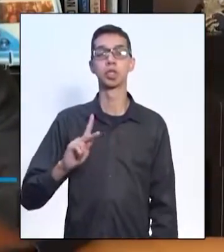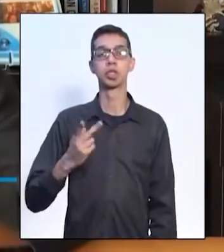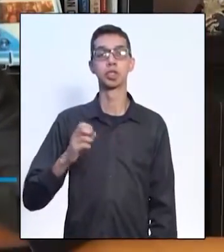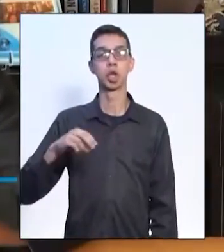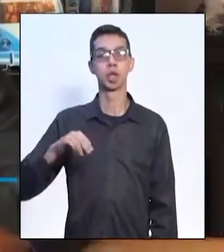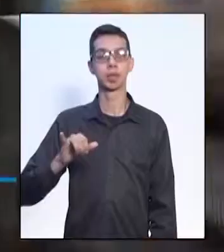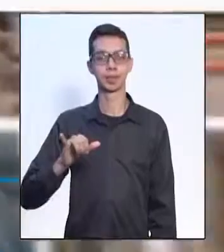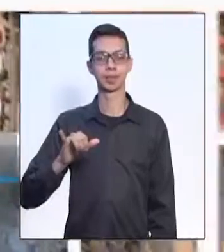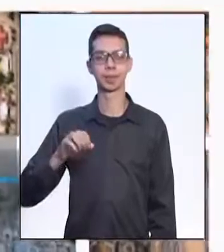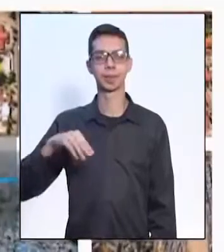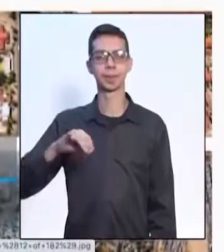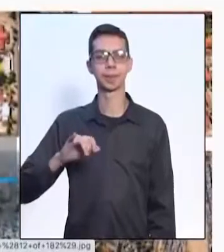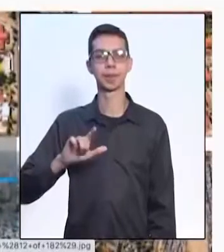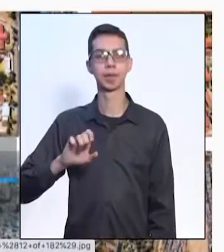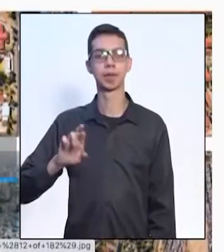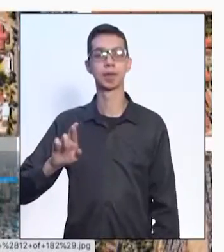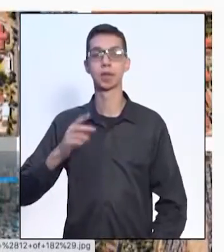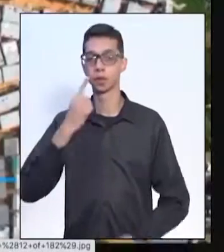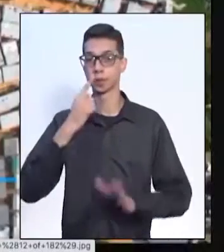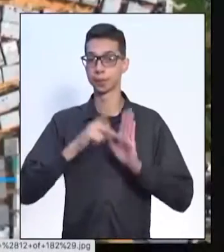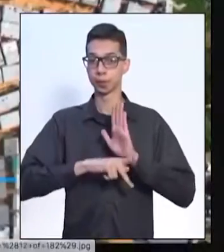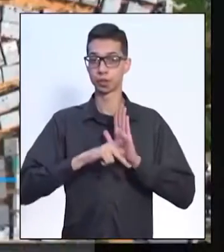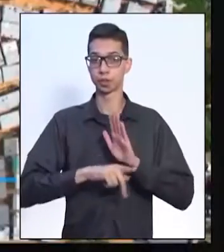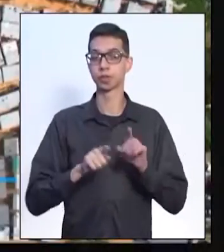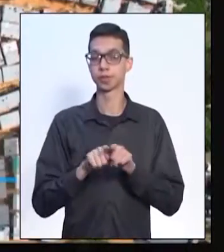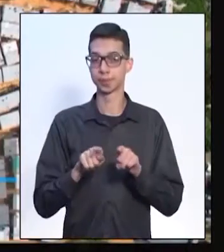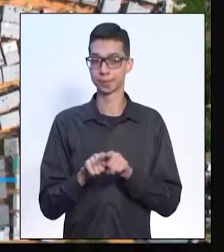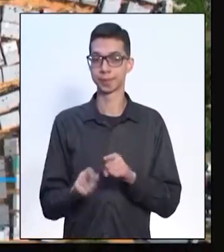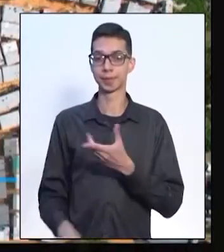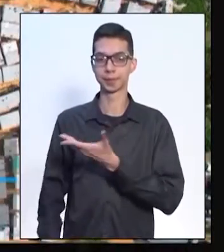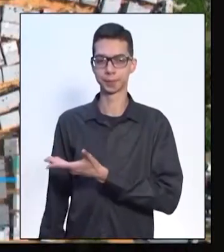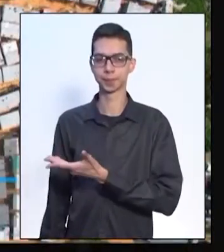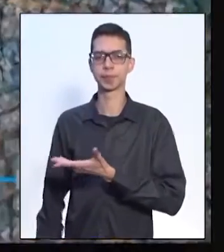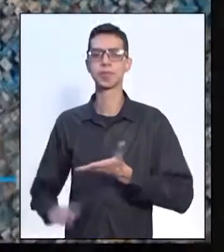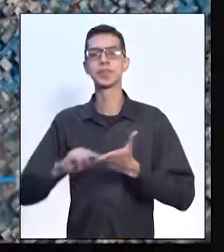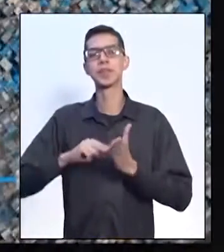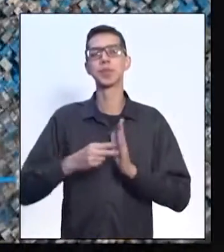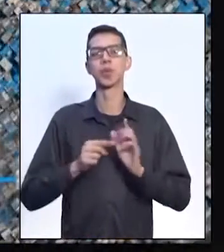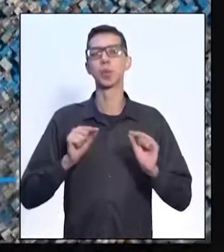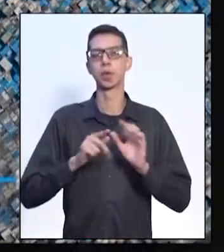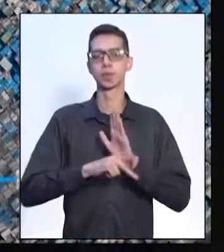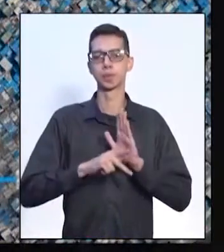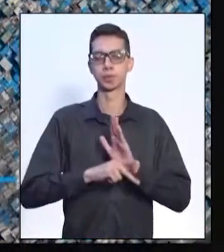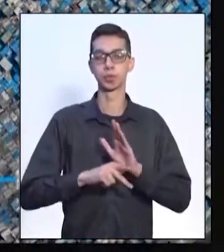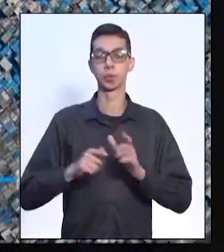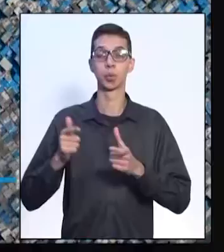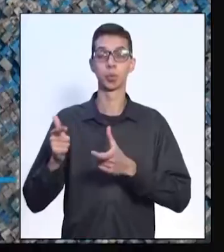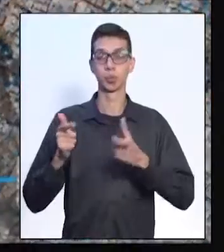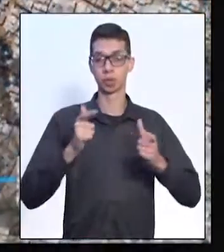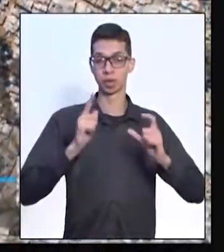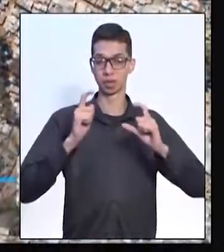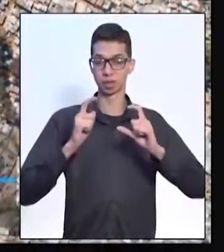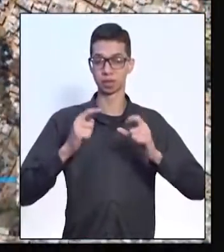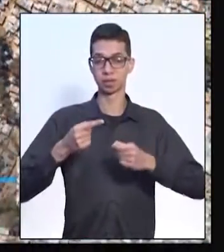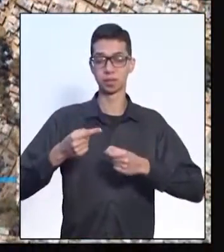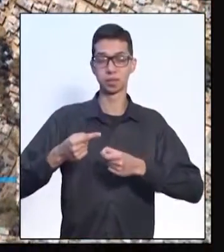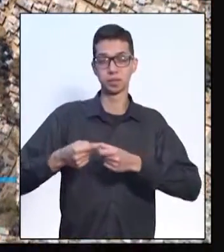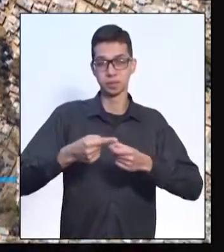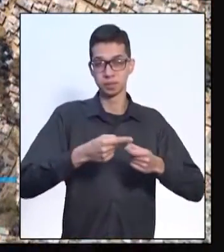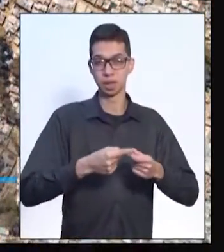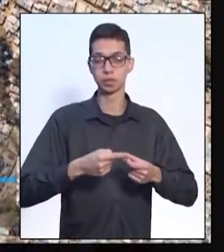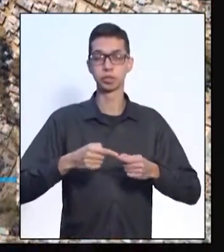sul-africano, tem um projeto chamado Unequal Scenes, que traduzindo significa cenas desiguais. Nesse projeto, ele